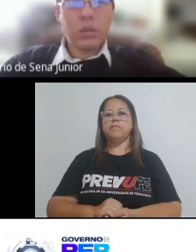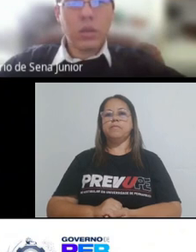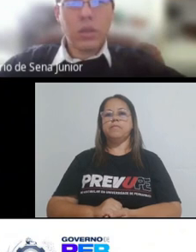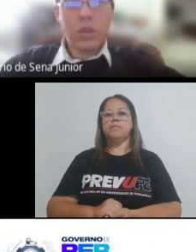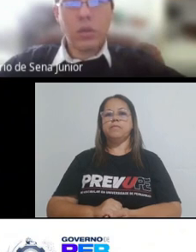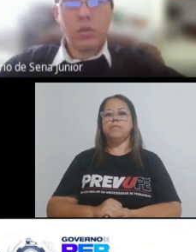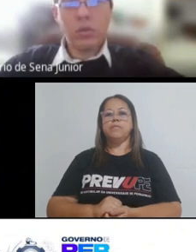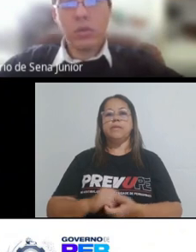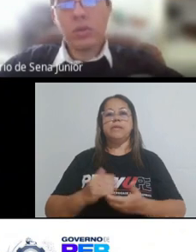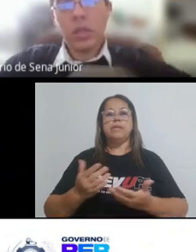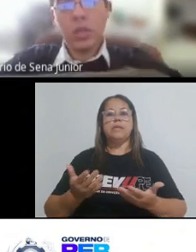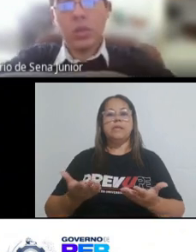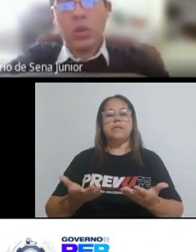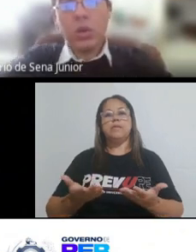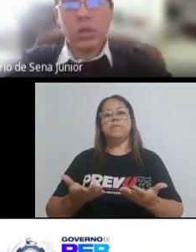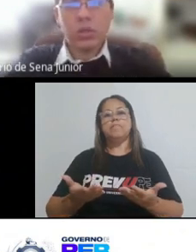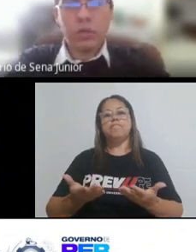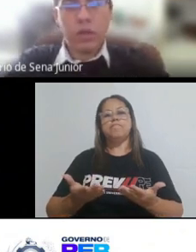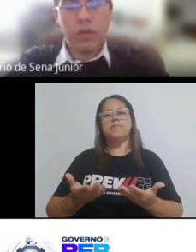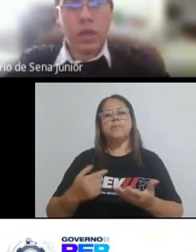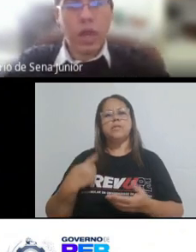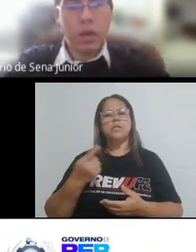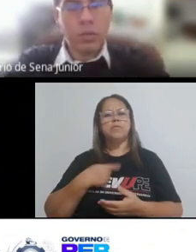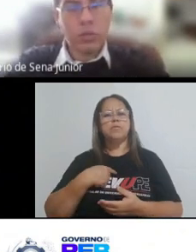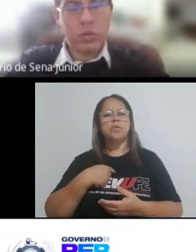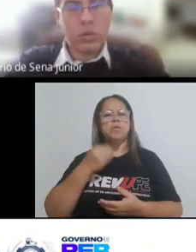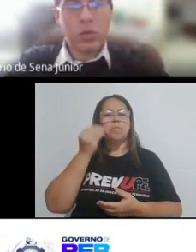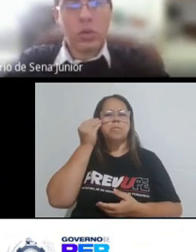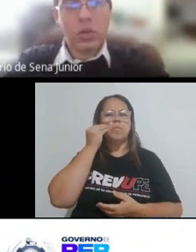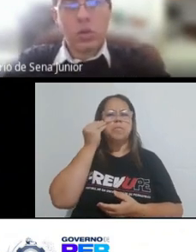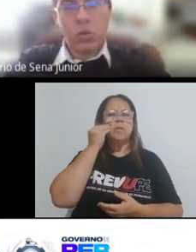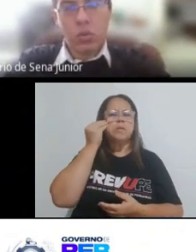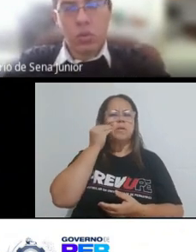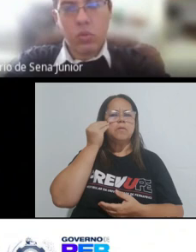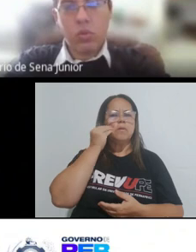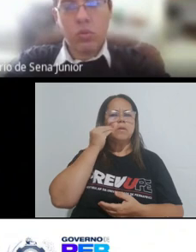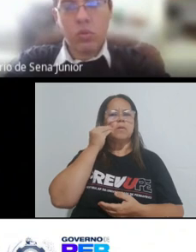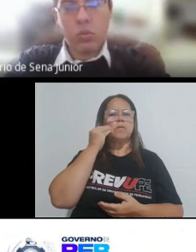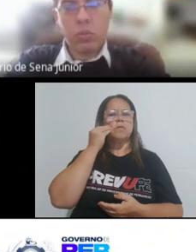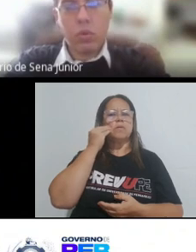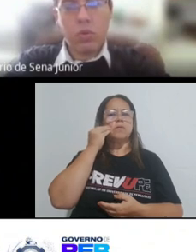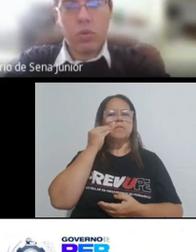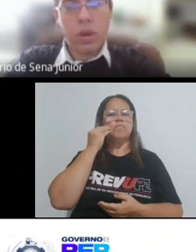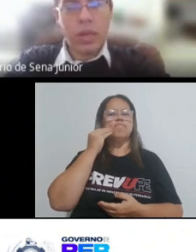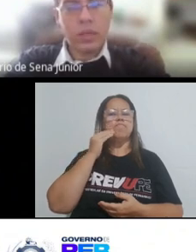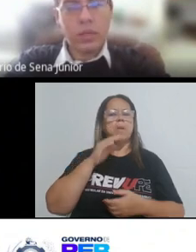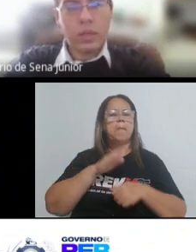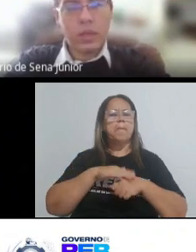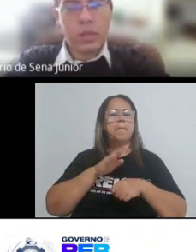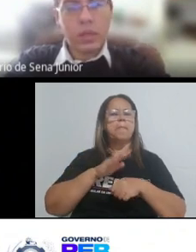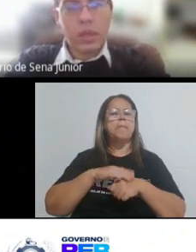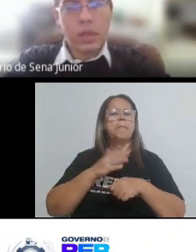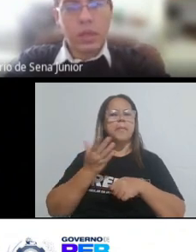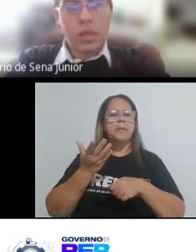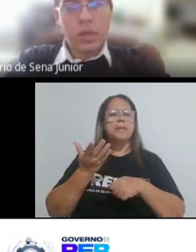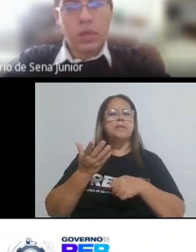então, se nós verificarmos um pouco mais,